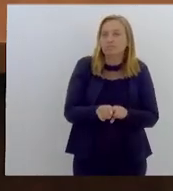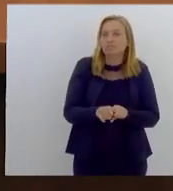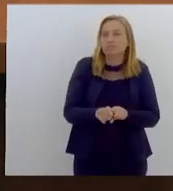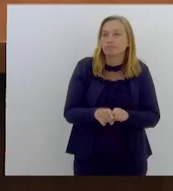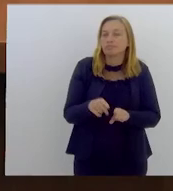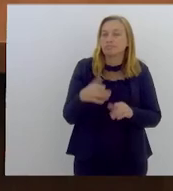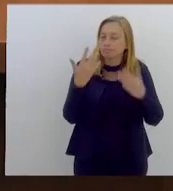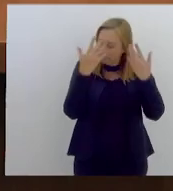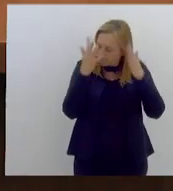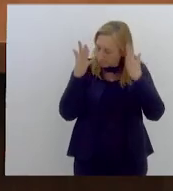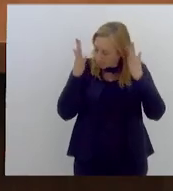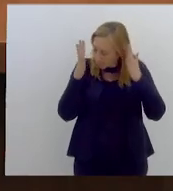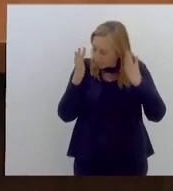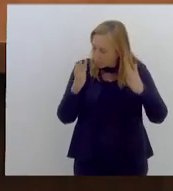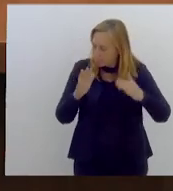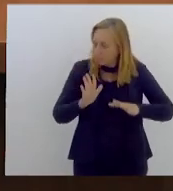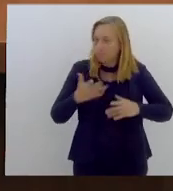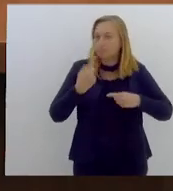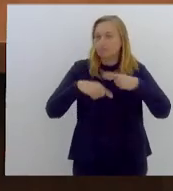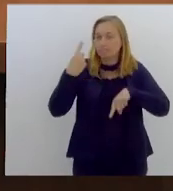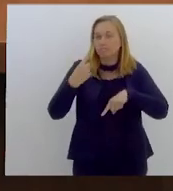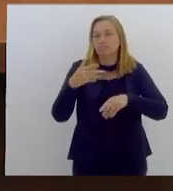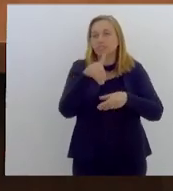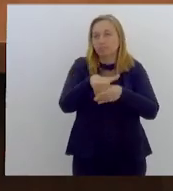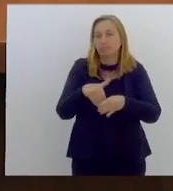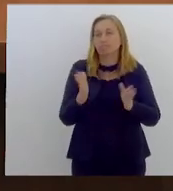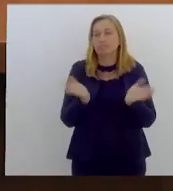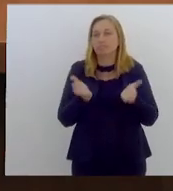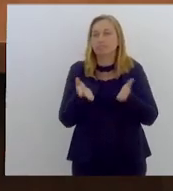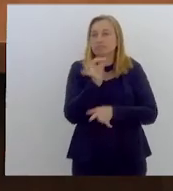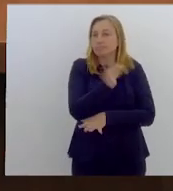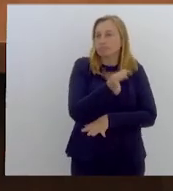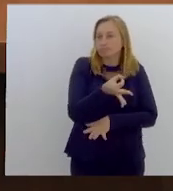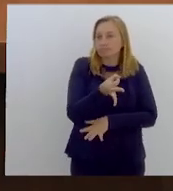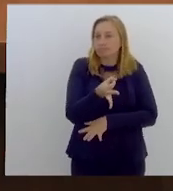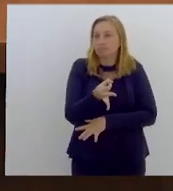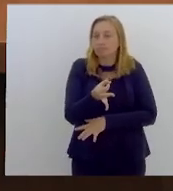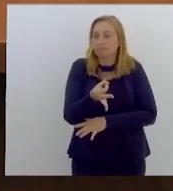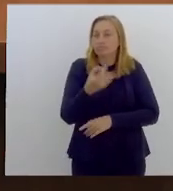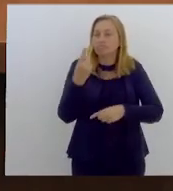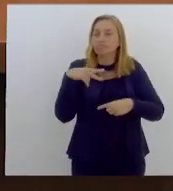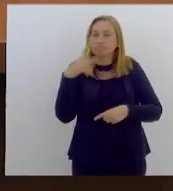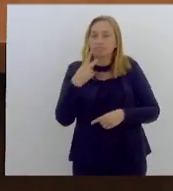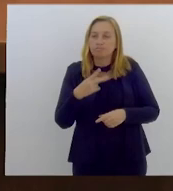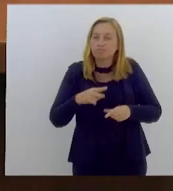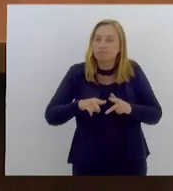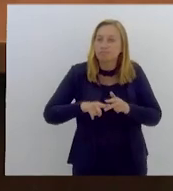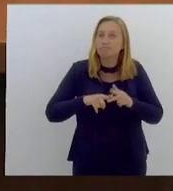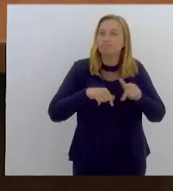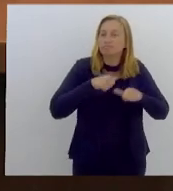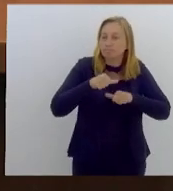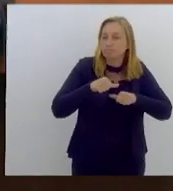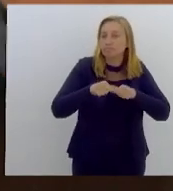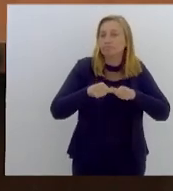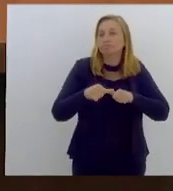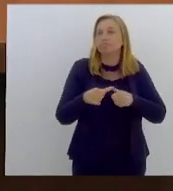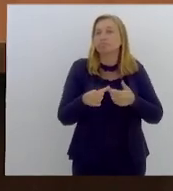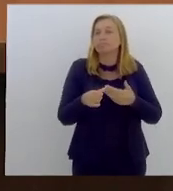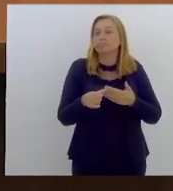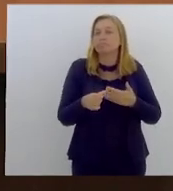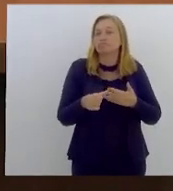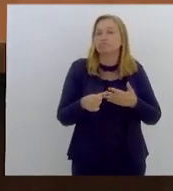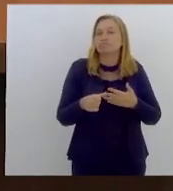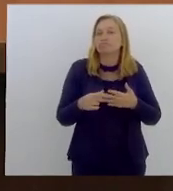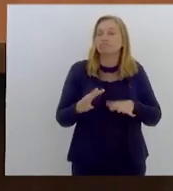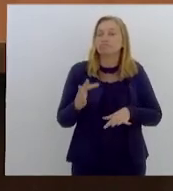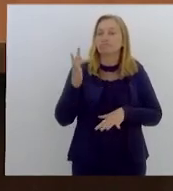aqui grande parte do sucesso dessa votação de hoje, que eu tenho certeza vai ser uma política modificadora dos horizontes